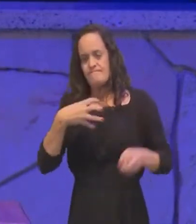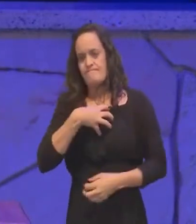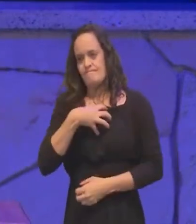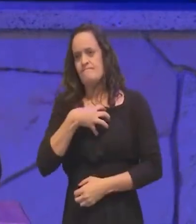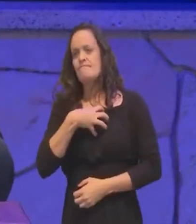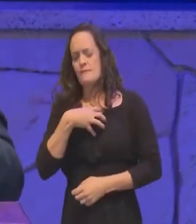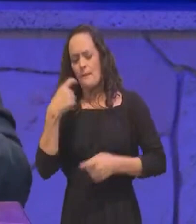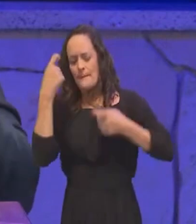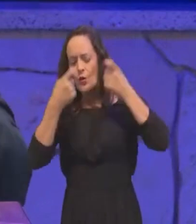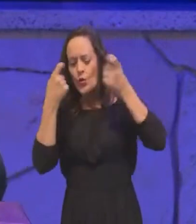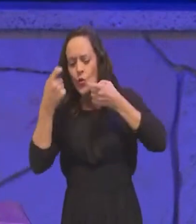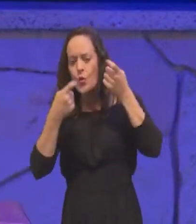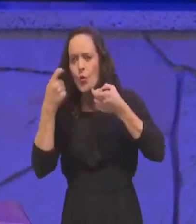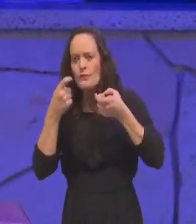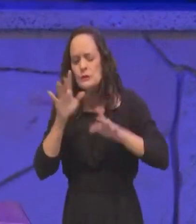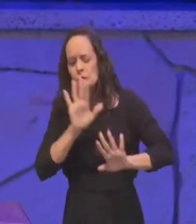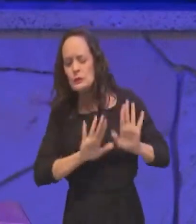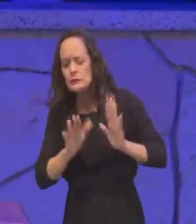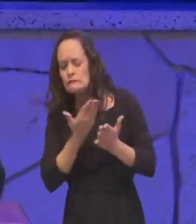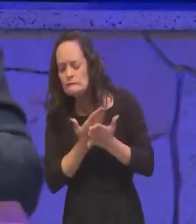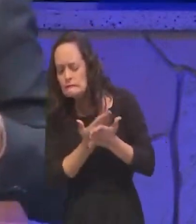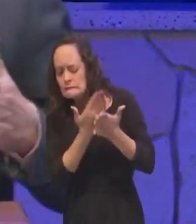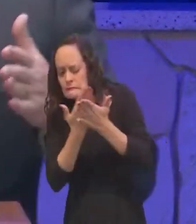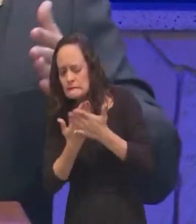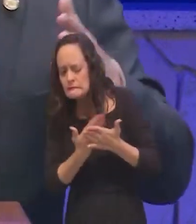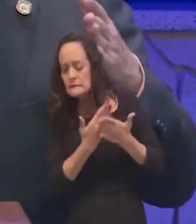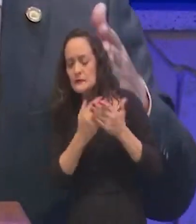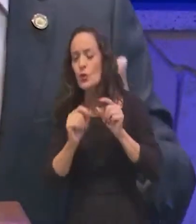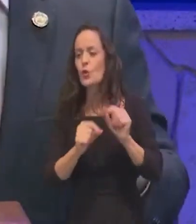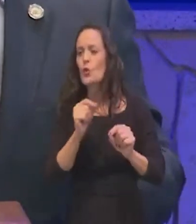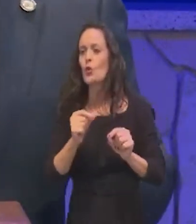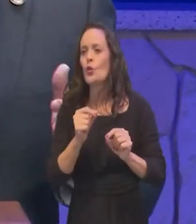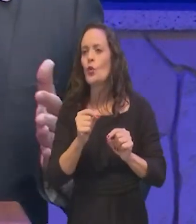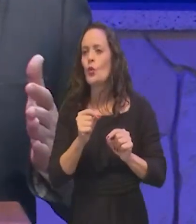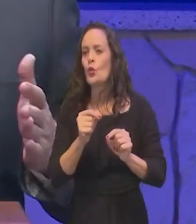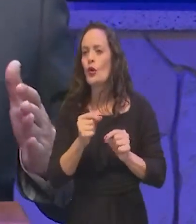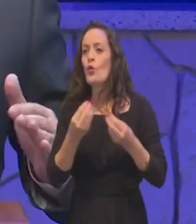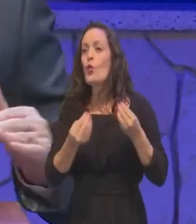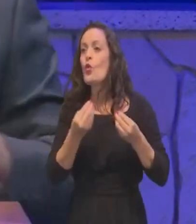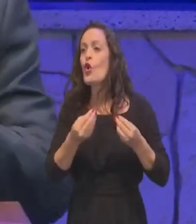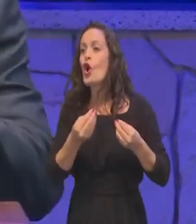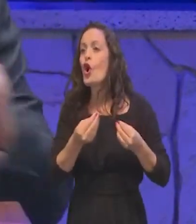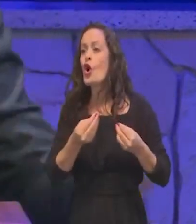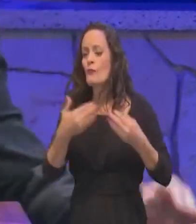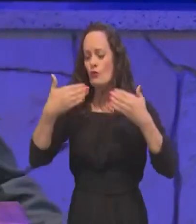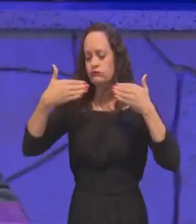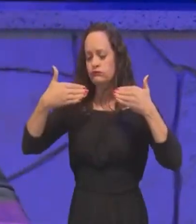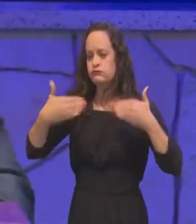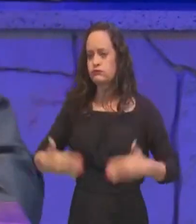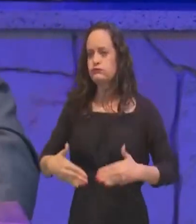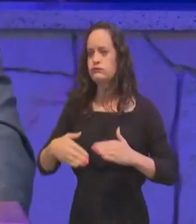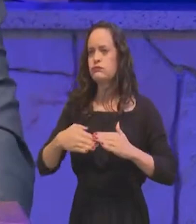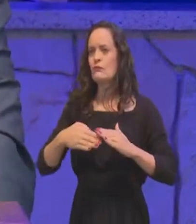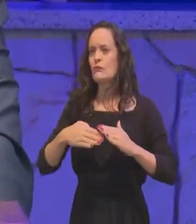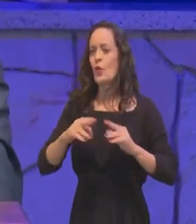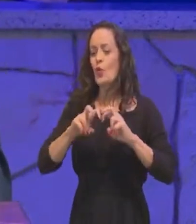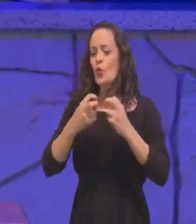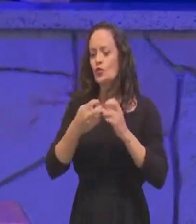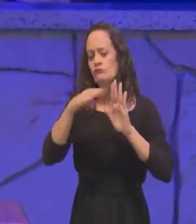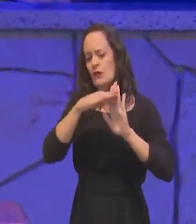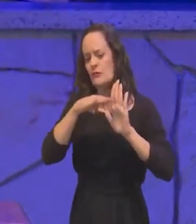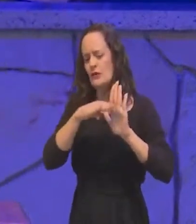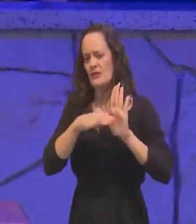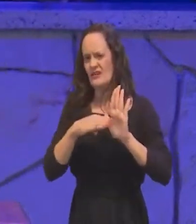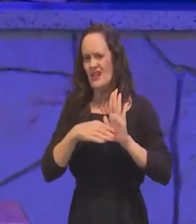a preocupação e o cuidado de estudar foi a liturgia. E eu fiquei encantado com algumas